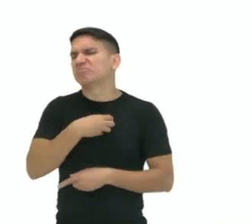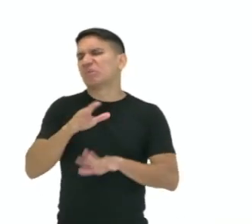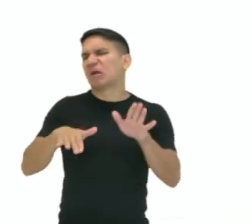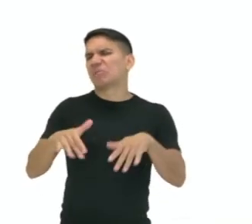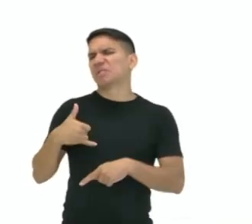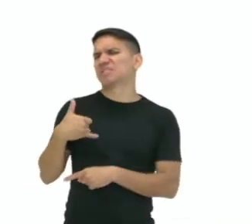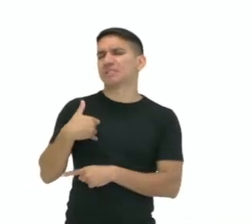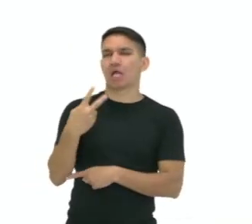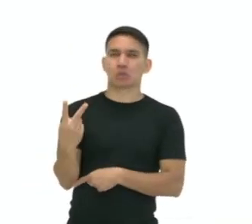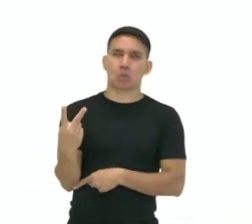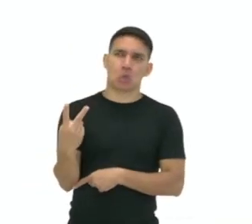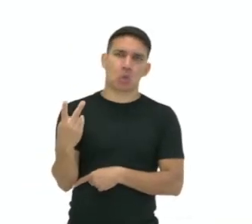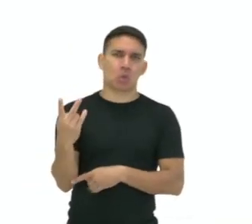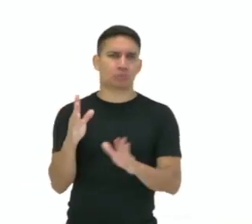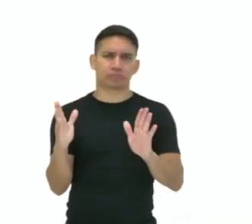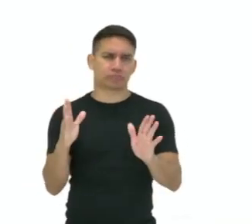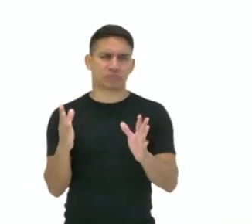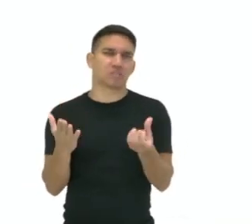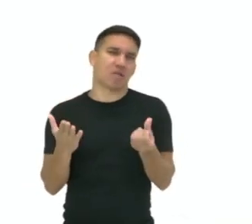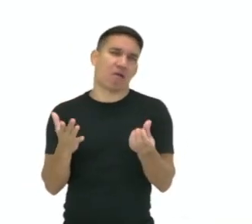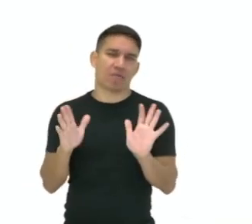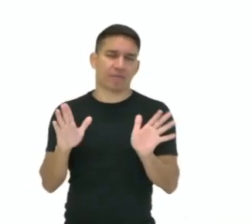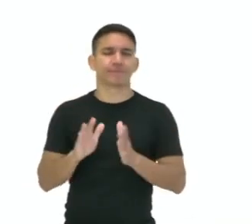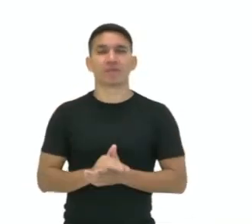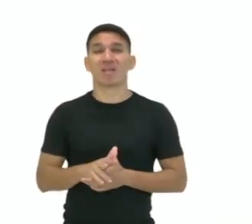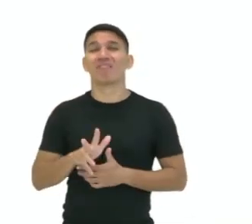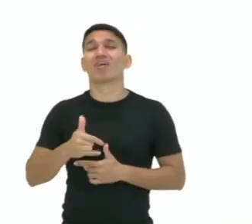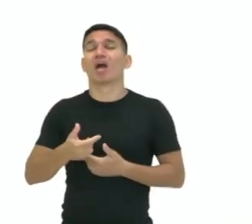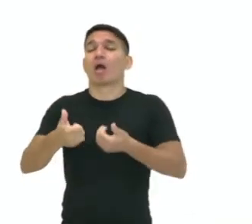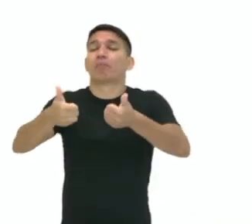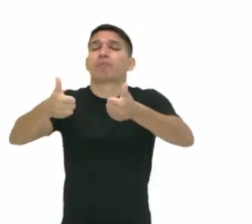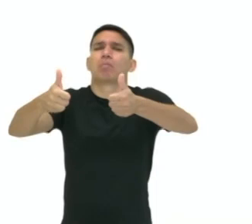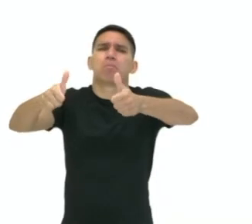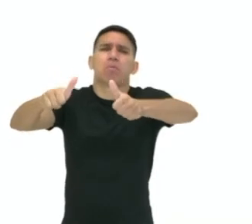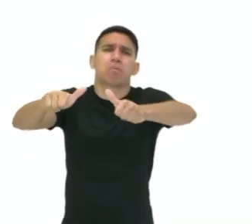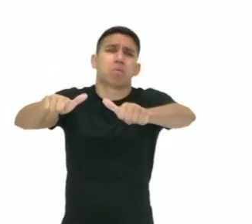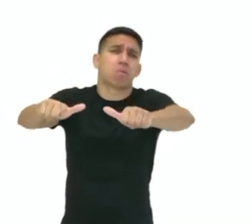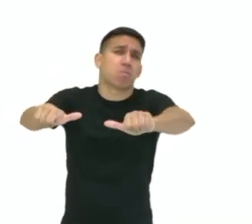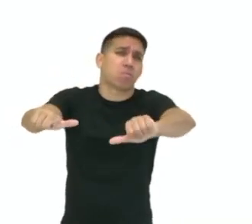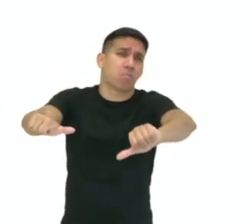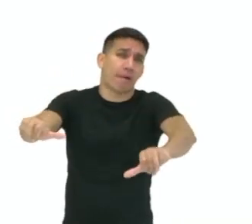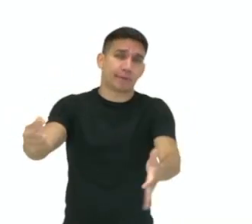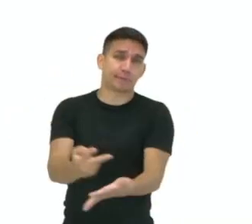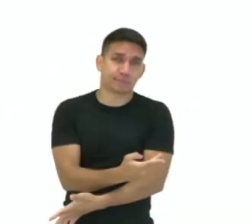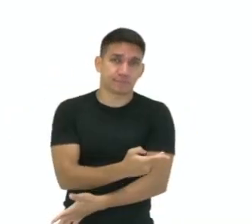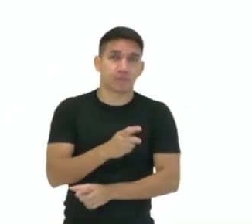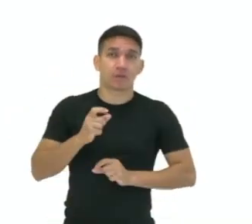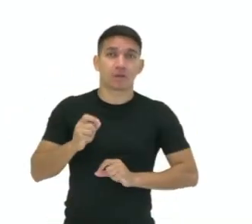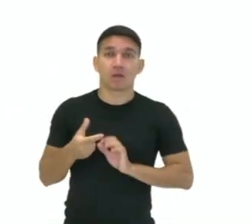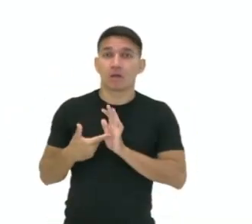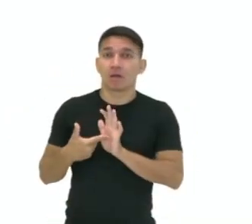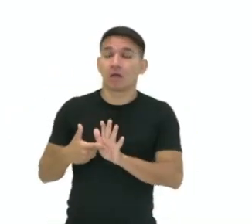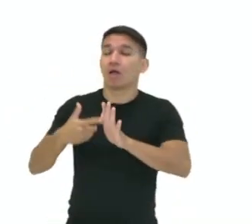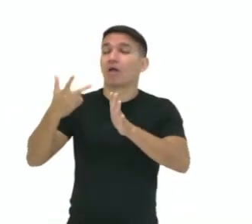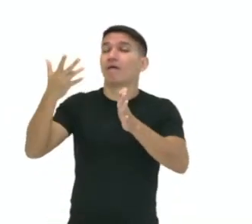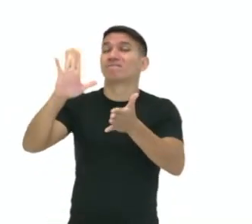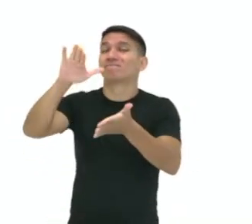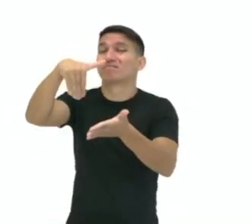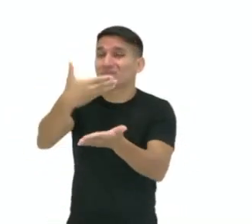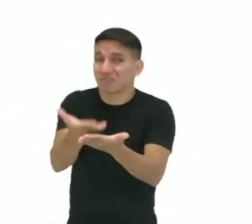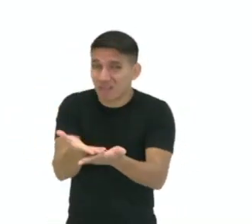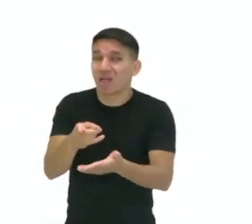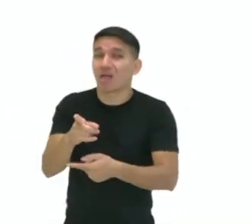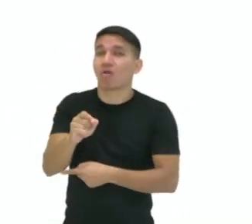2 anos e 6 de idade, que vai se agravando, vai piorando, culminando com a morte em torno